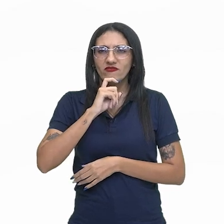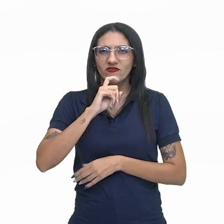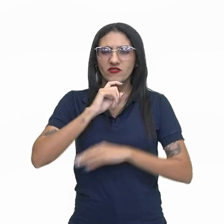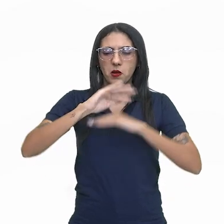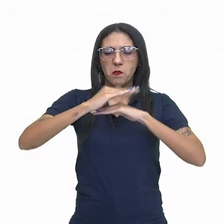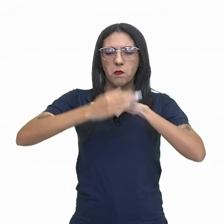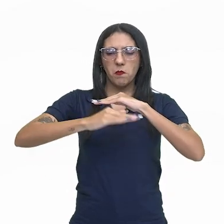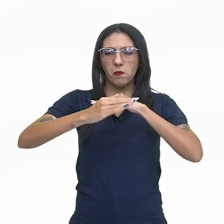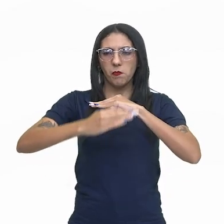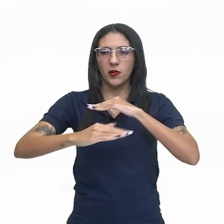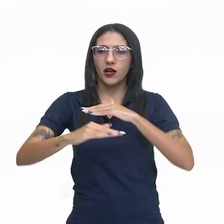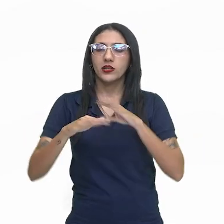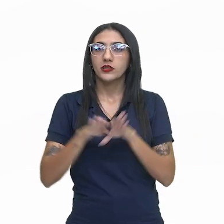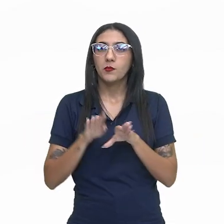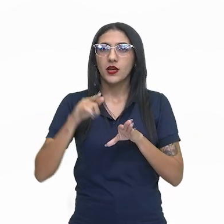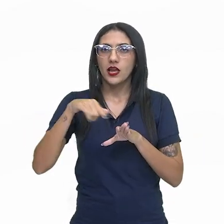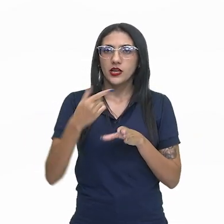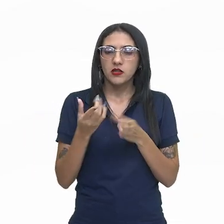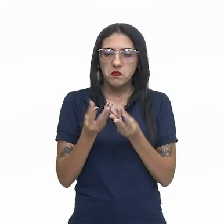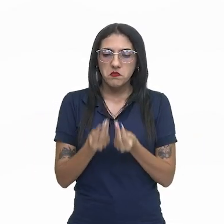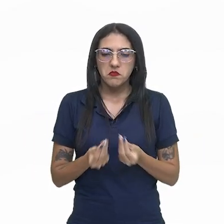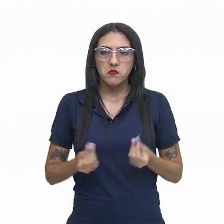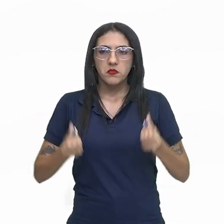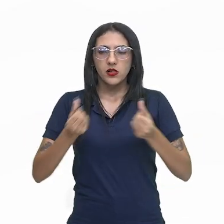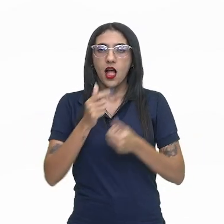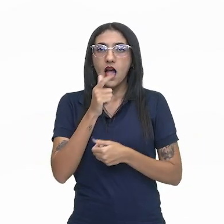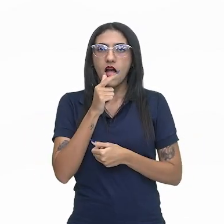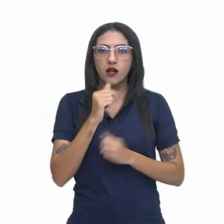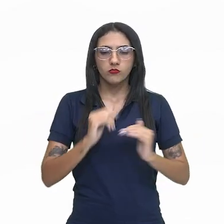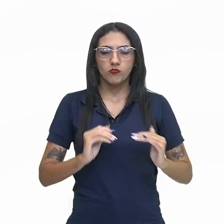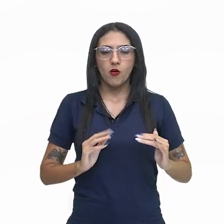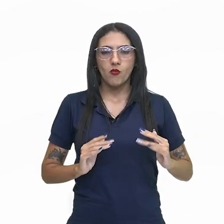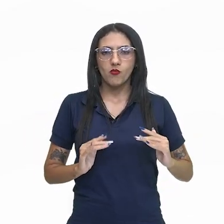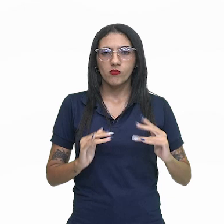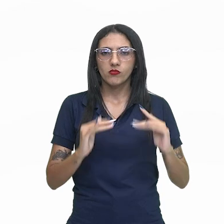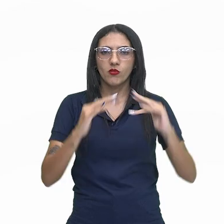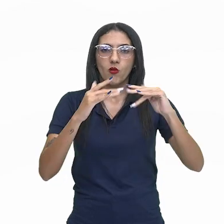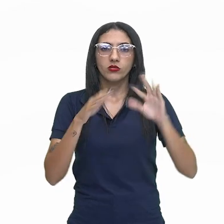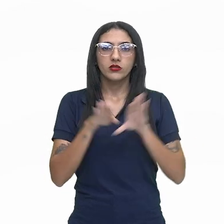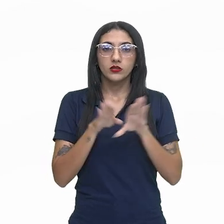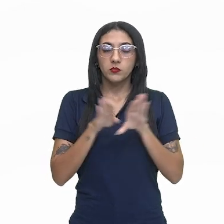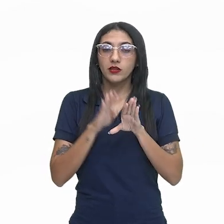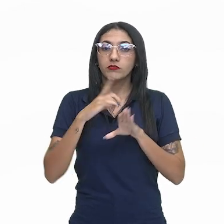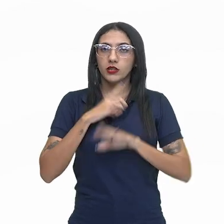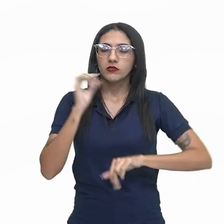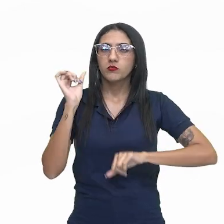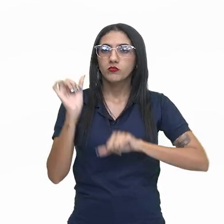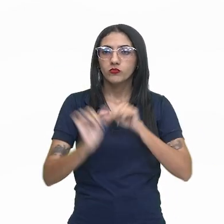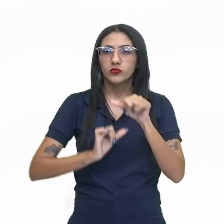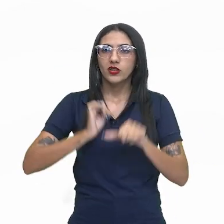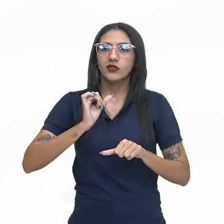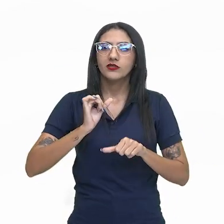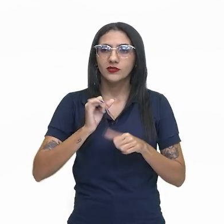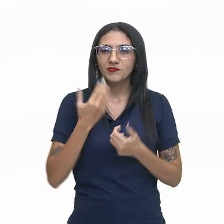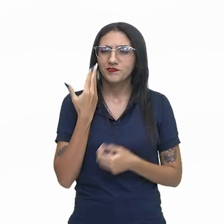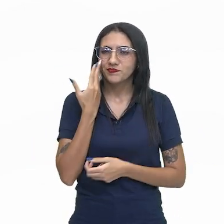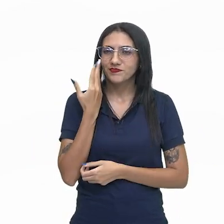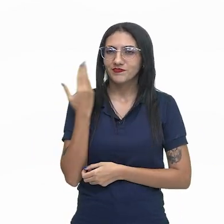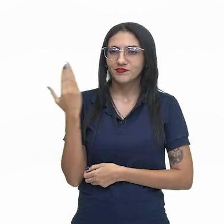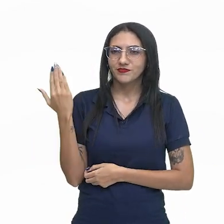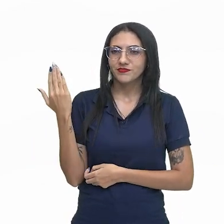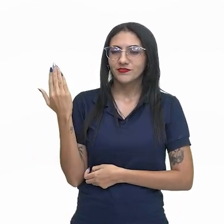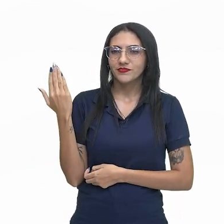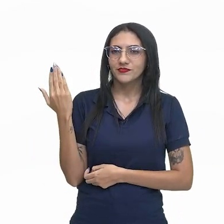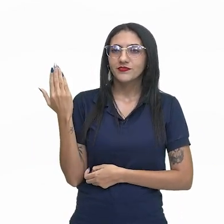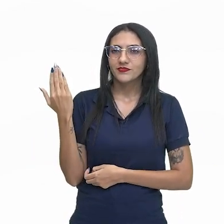aumento desse nível do mar. Então, a gente vai ter essa modificação aí nesse ecossistema. A gente pode observar aí na imagem, né,